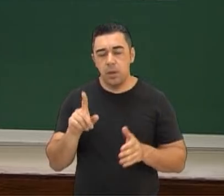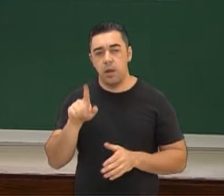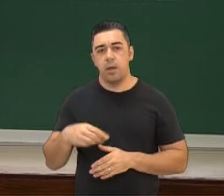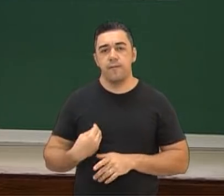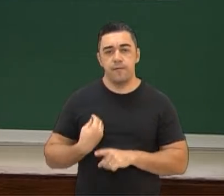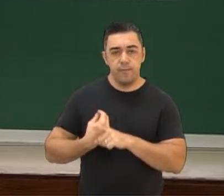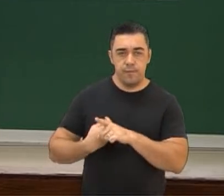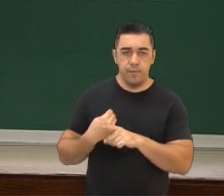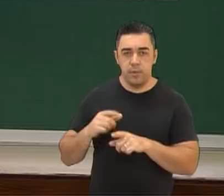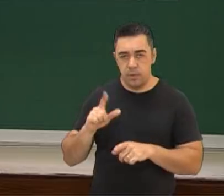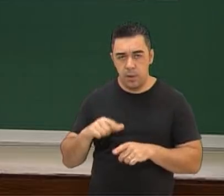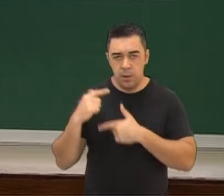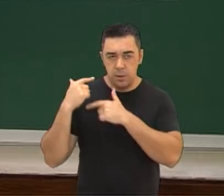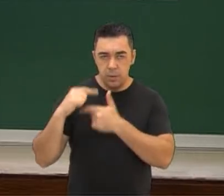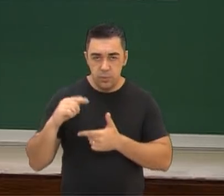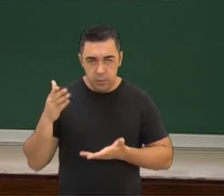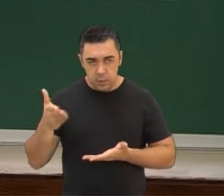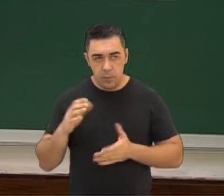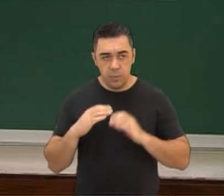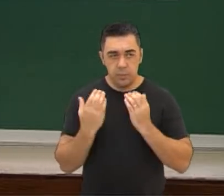né? Essas comunidades tradicionais.